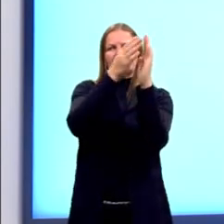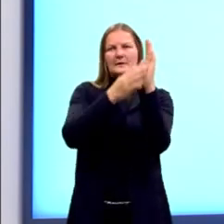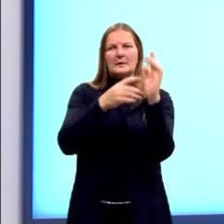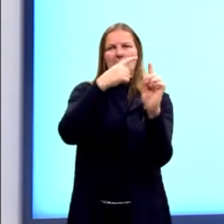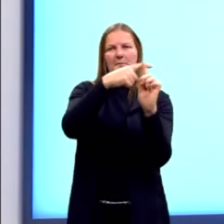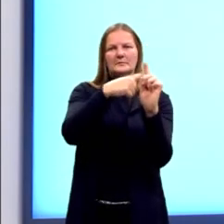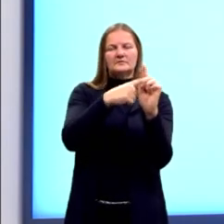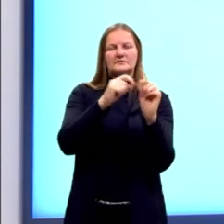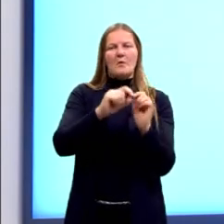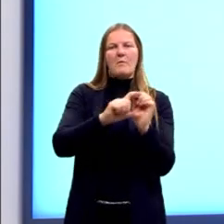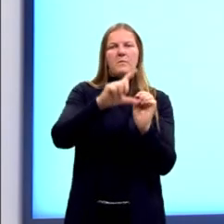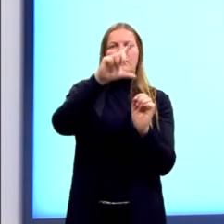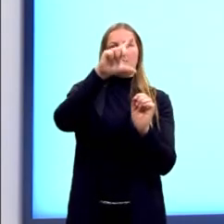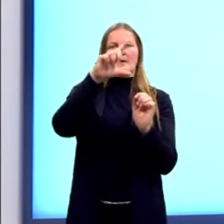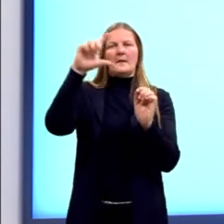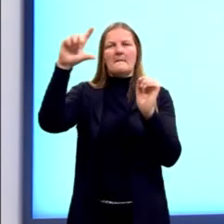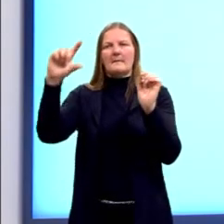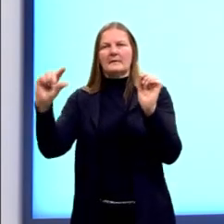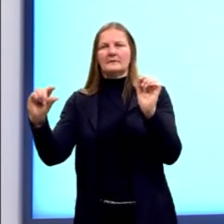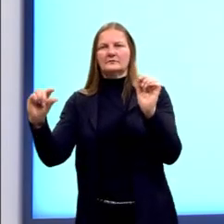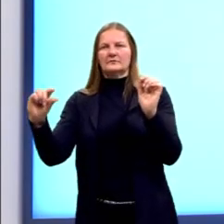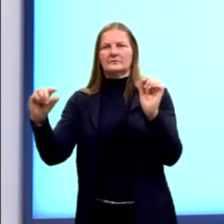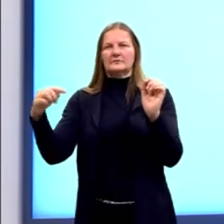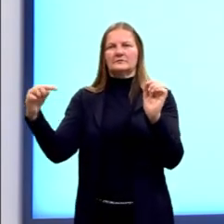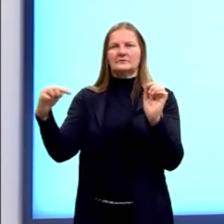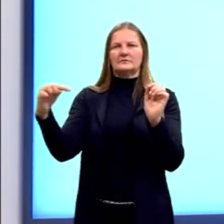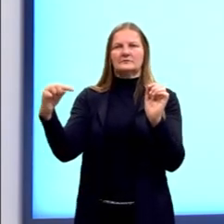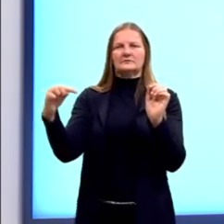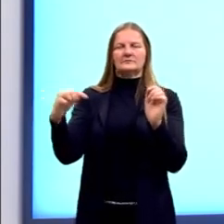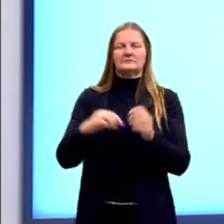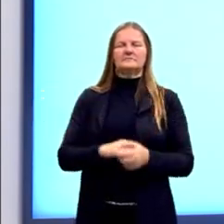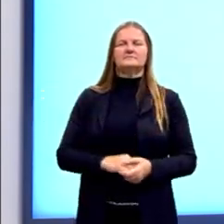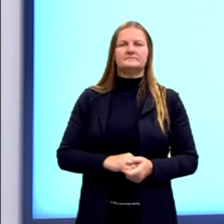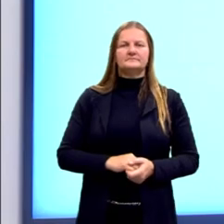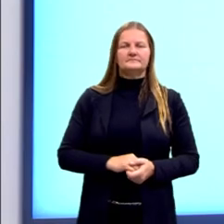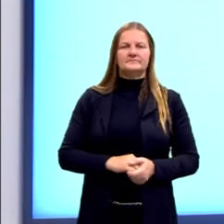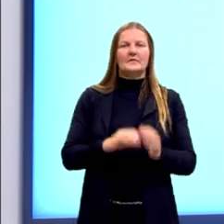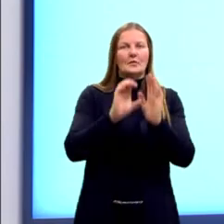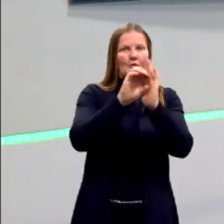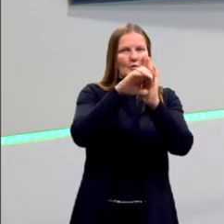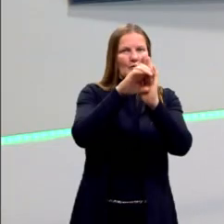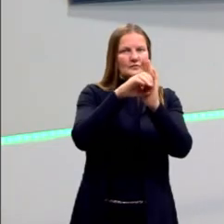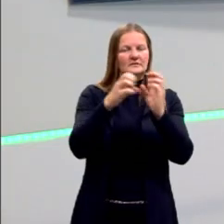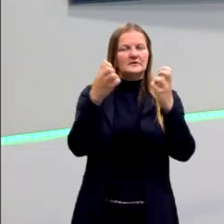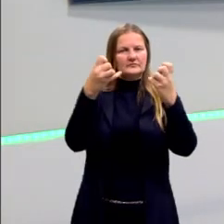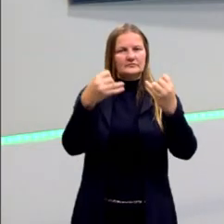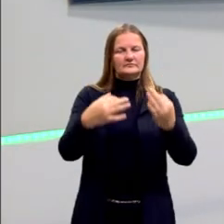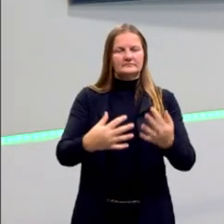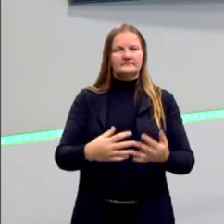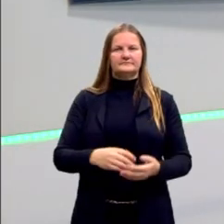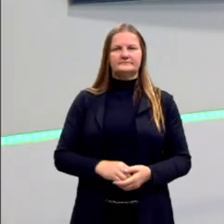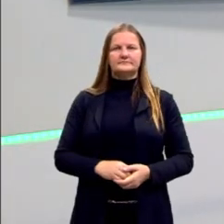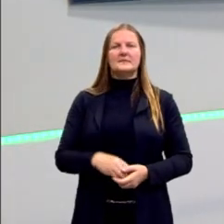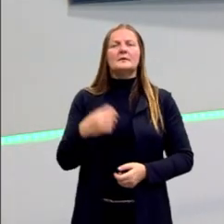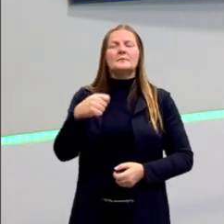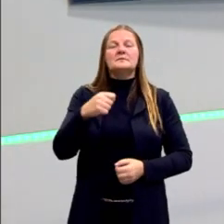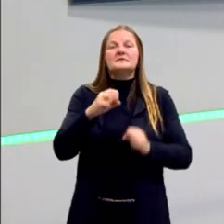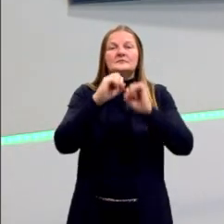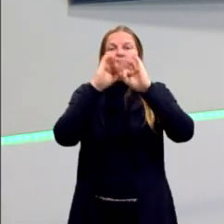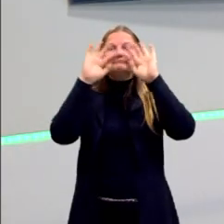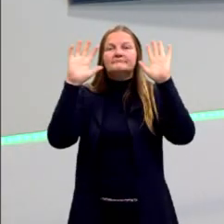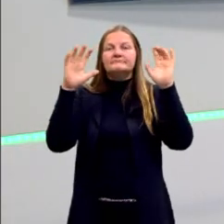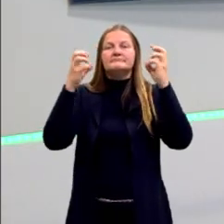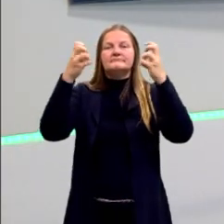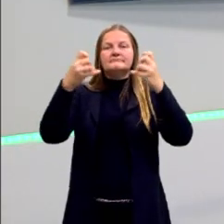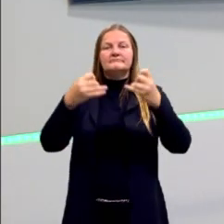positiva e menores a esta parte que é negativa a isso é um conceito e claro a gente precisa trabalhar